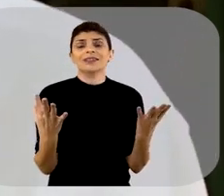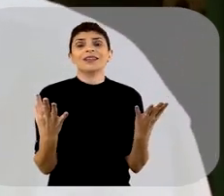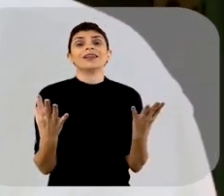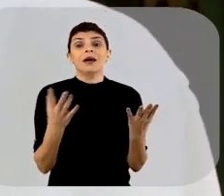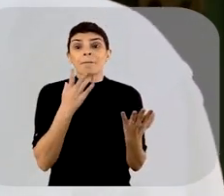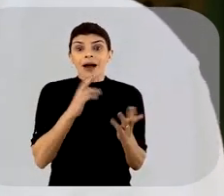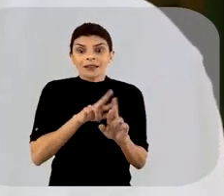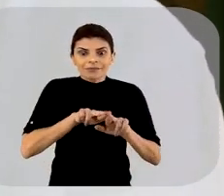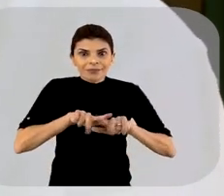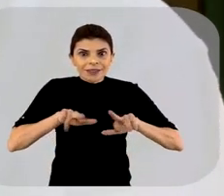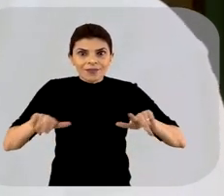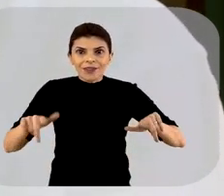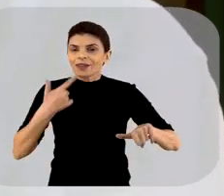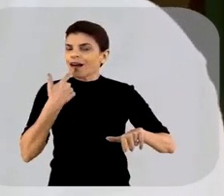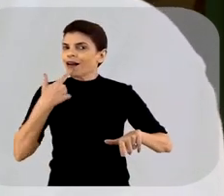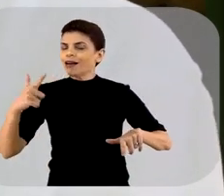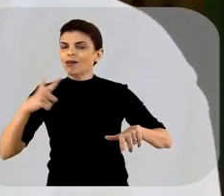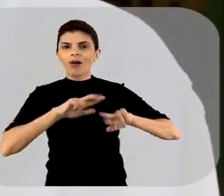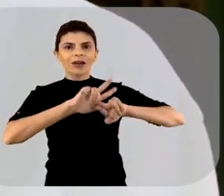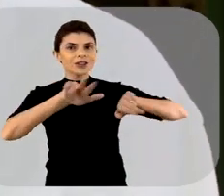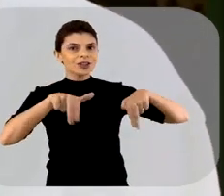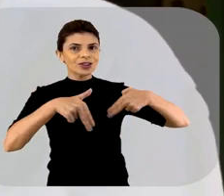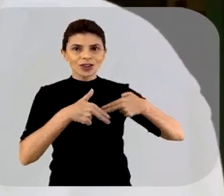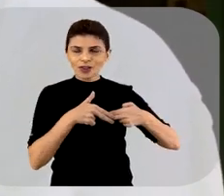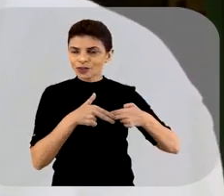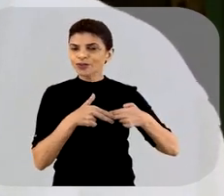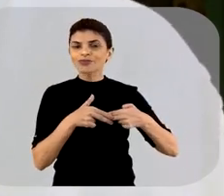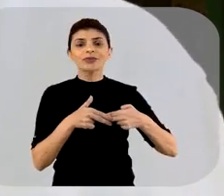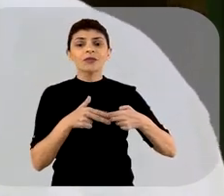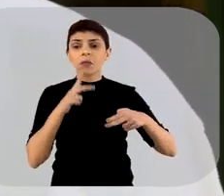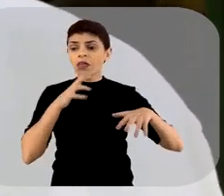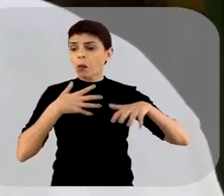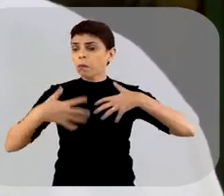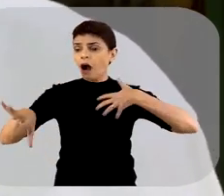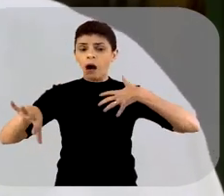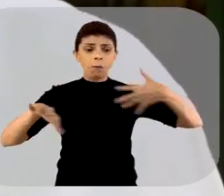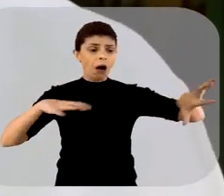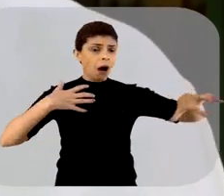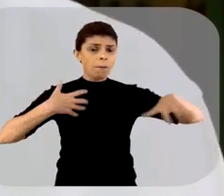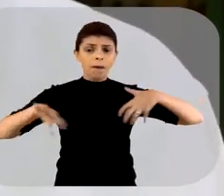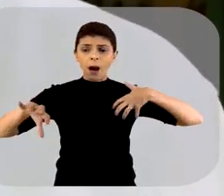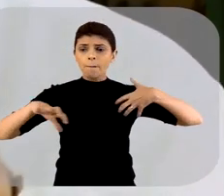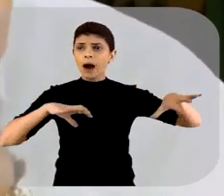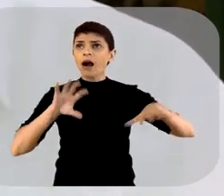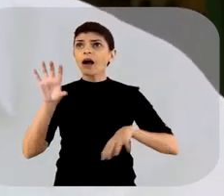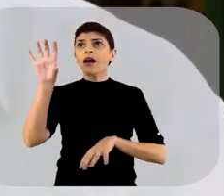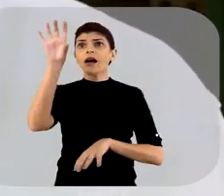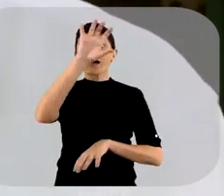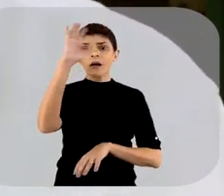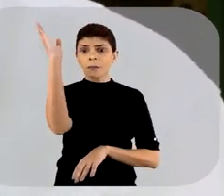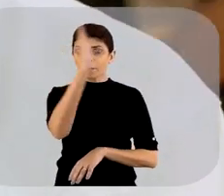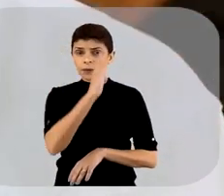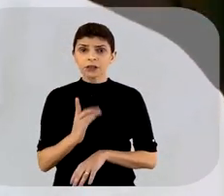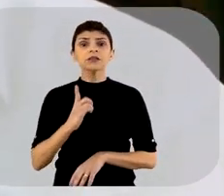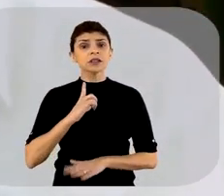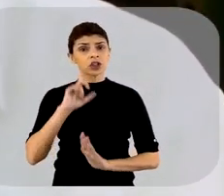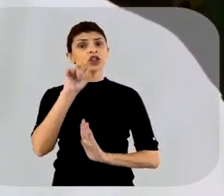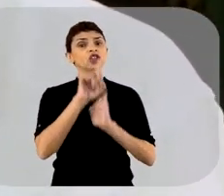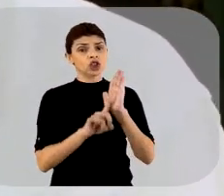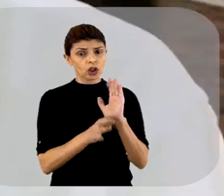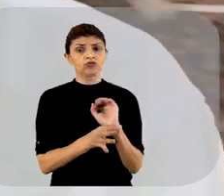muito diversos e estão dispersos em todo o território brasileiro e têm direitos